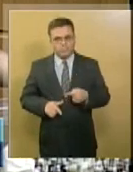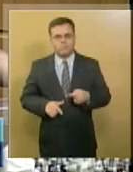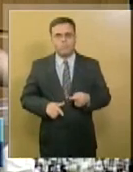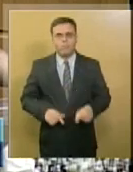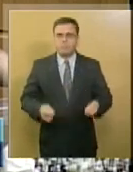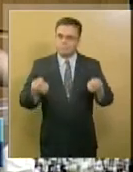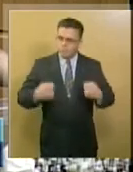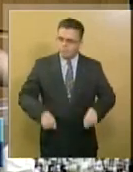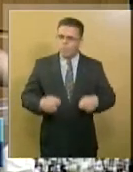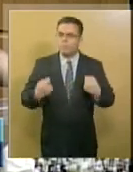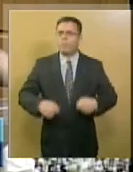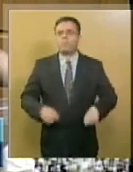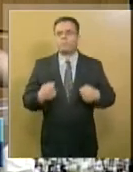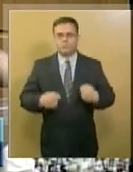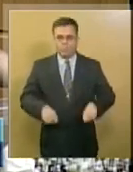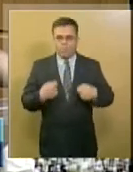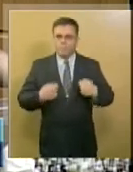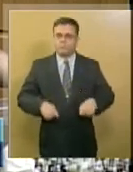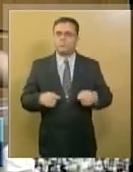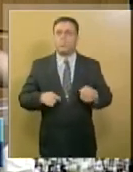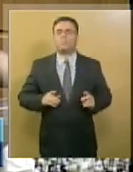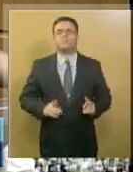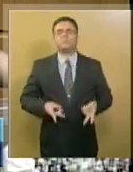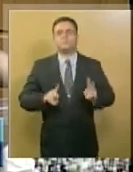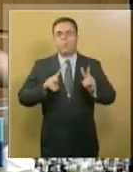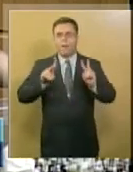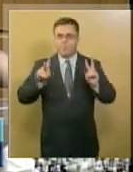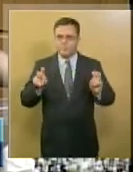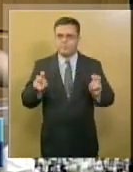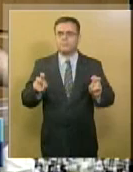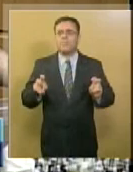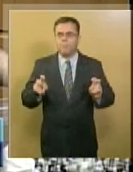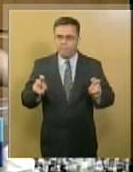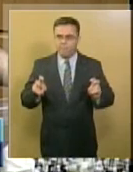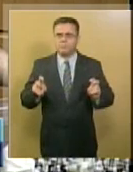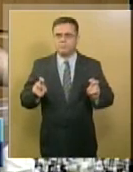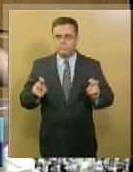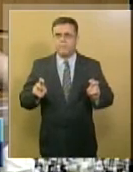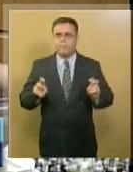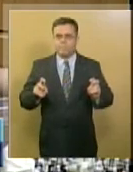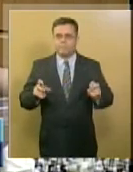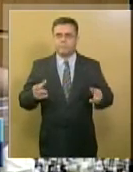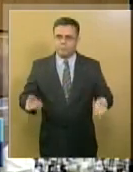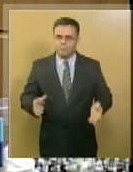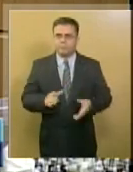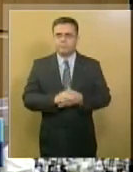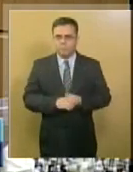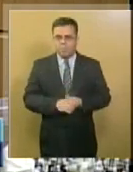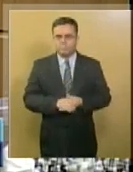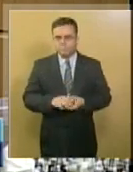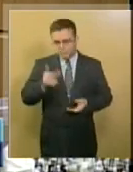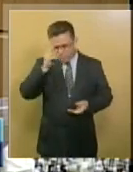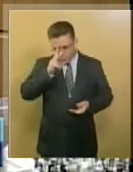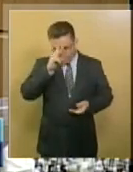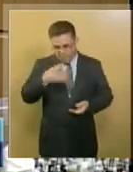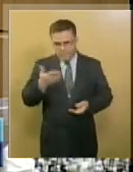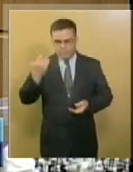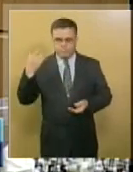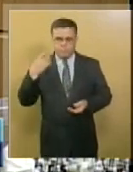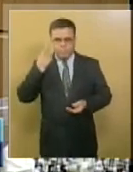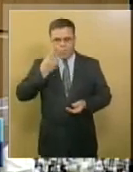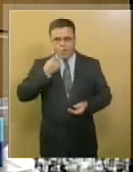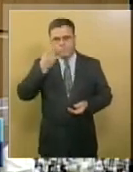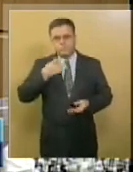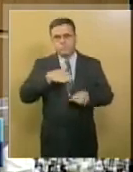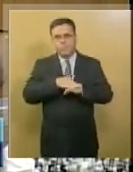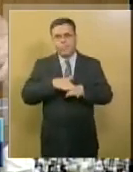estarmos agindo neste tema da forma correta. Eu me lembro que o deputado, uma vez, a gente conversando,